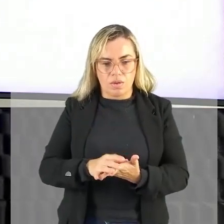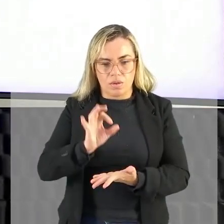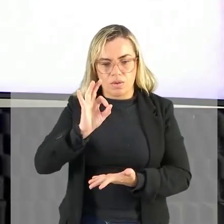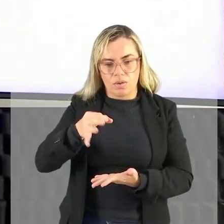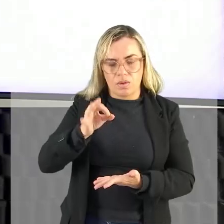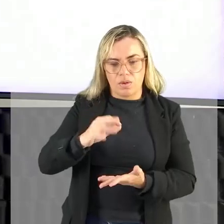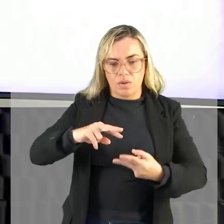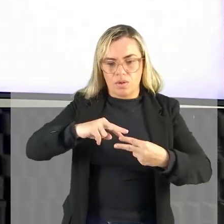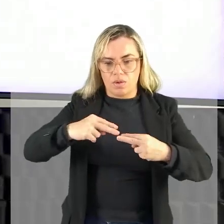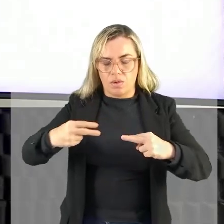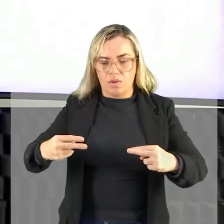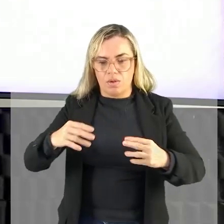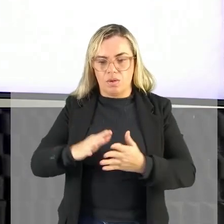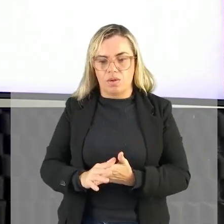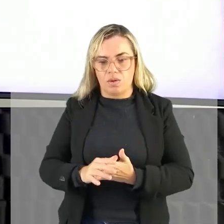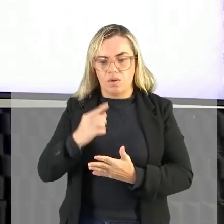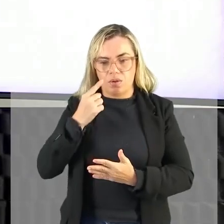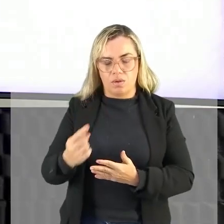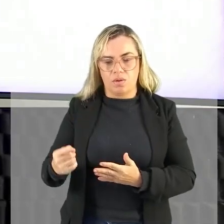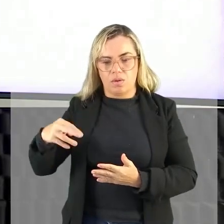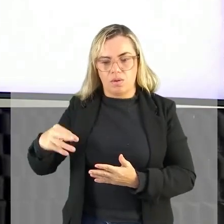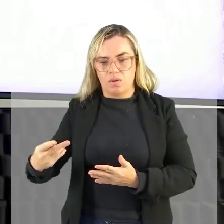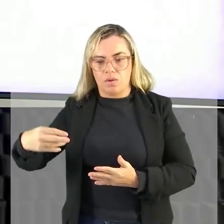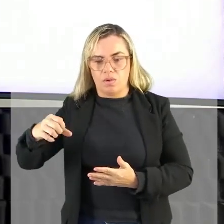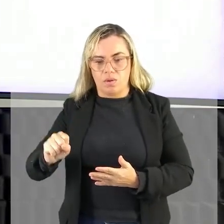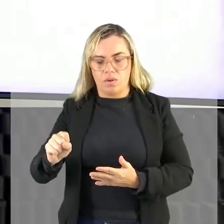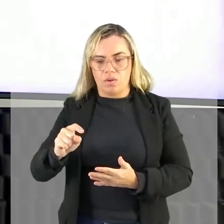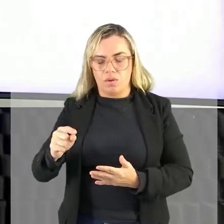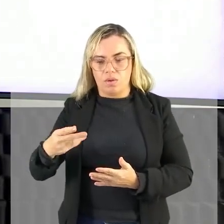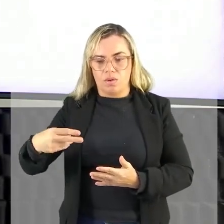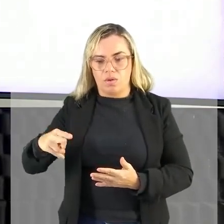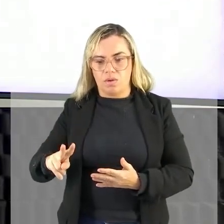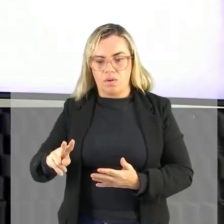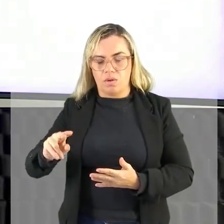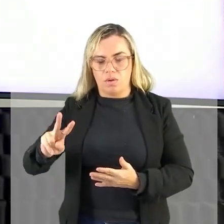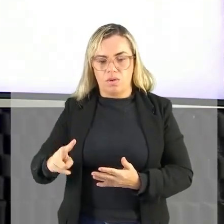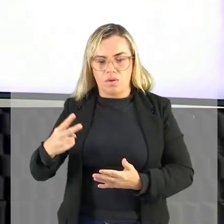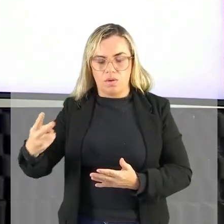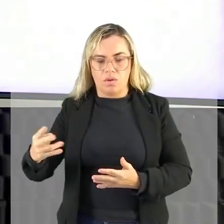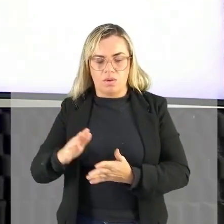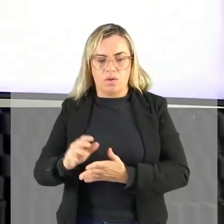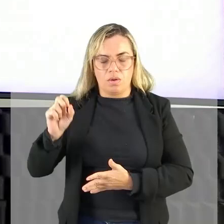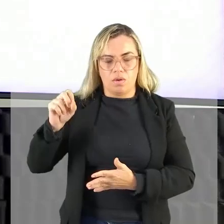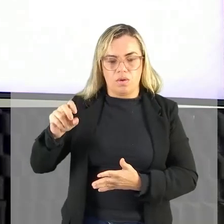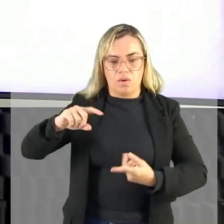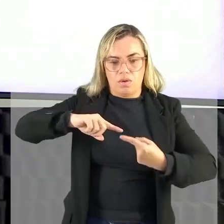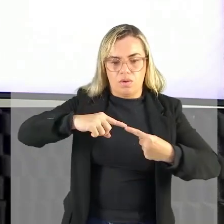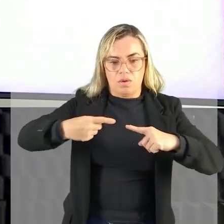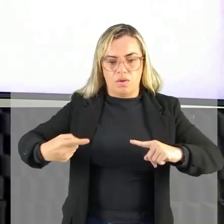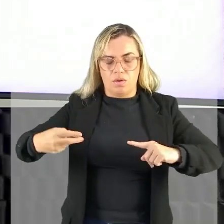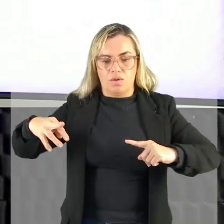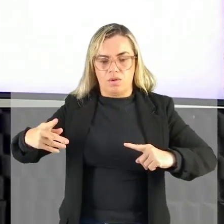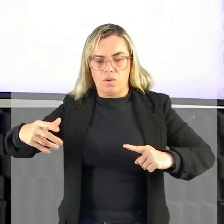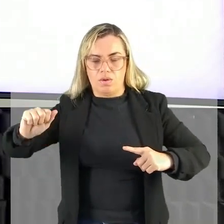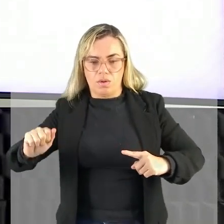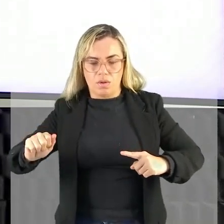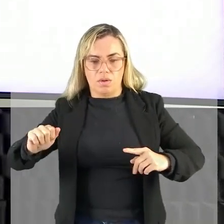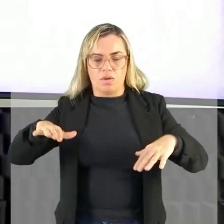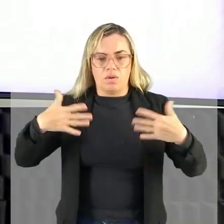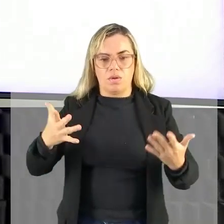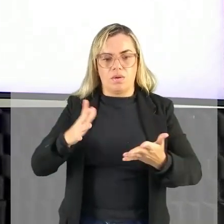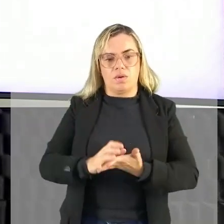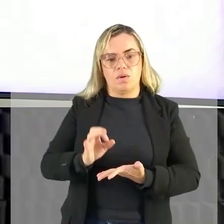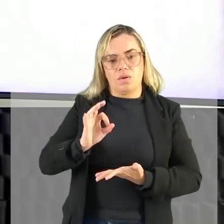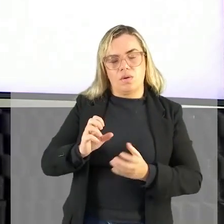material genético do SARS-CoV-2, um vírus de RNA. Quer dizer, o SARS-CoV-2 é um vírus de